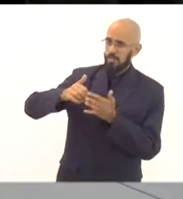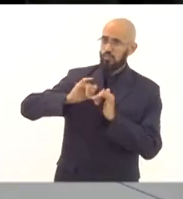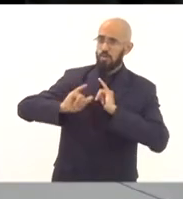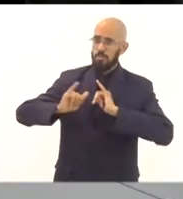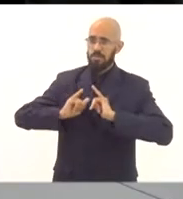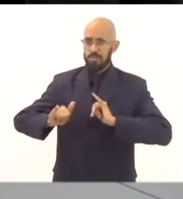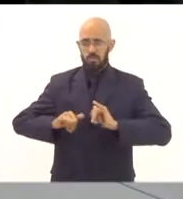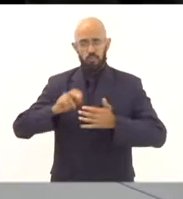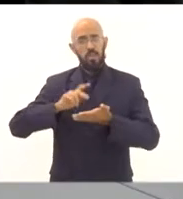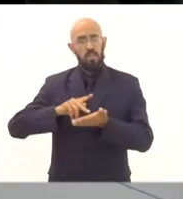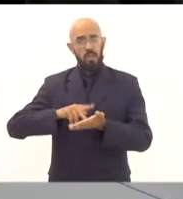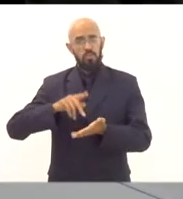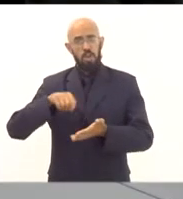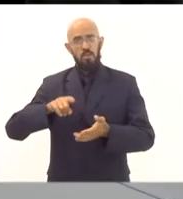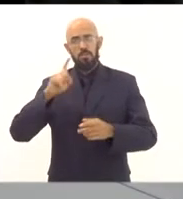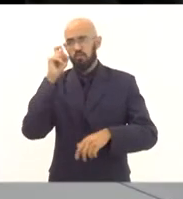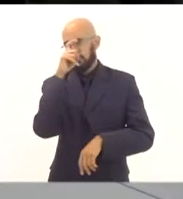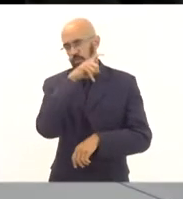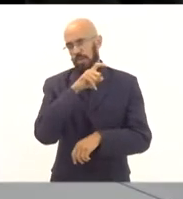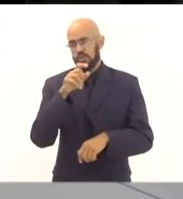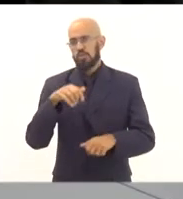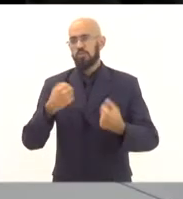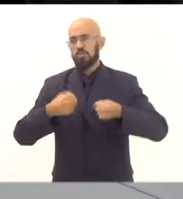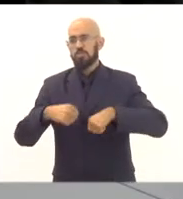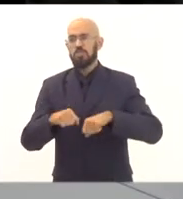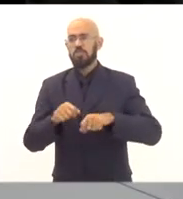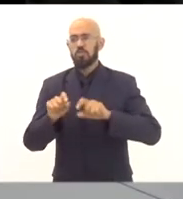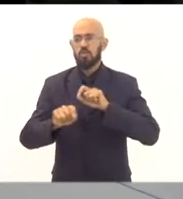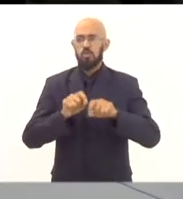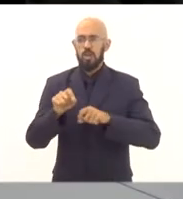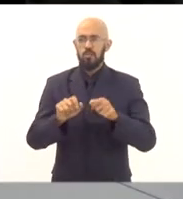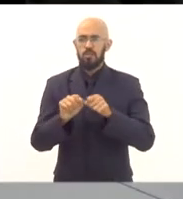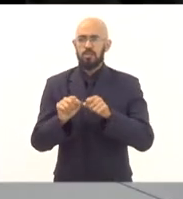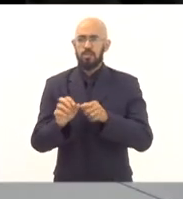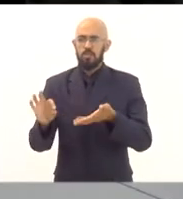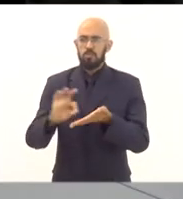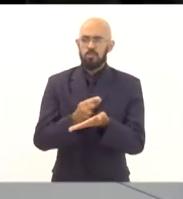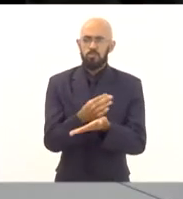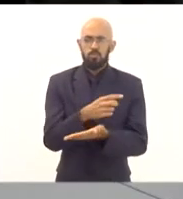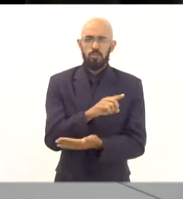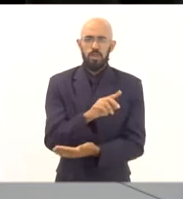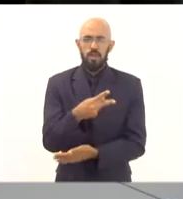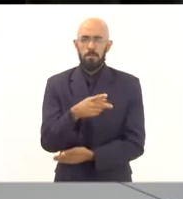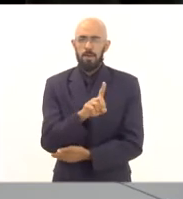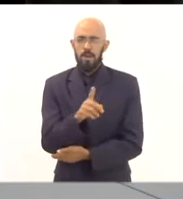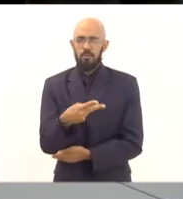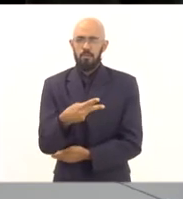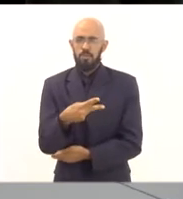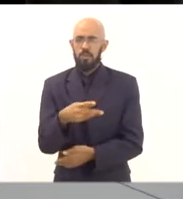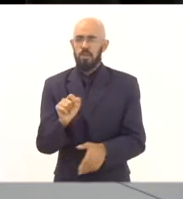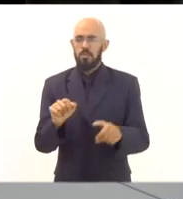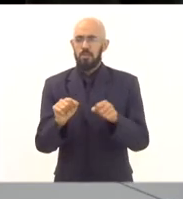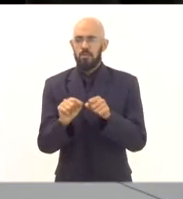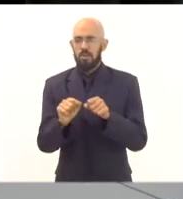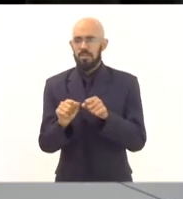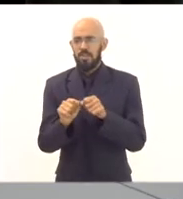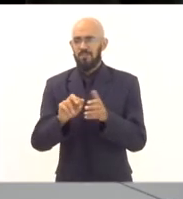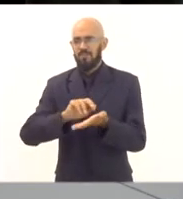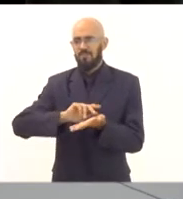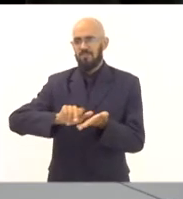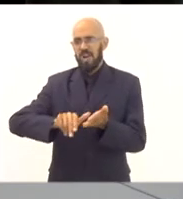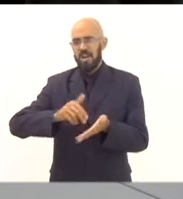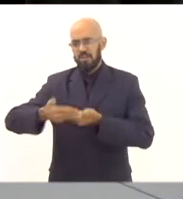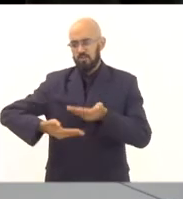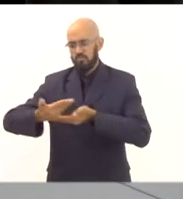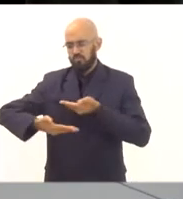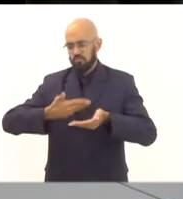então nós pô e nós tivemos que fazer um contrato com a Dataprev para fazer vários cruzamentos e